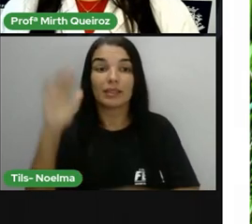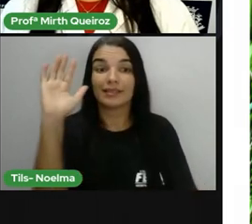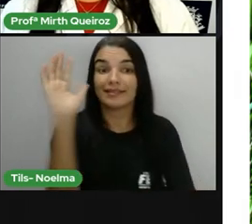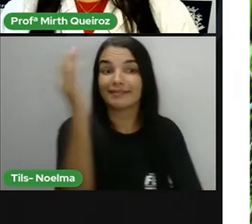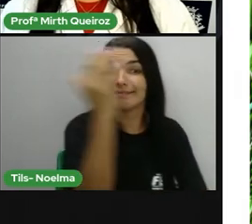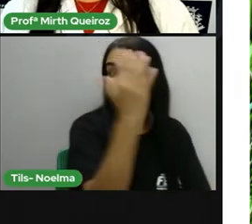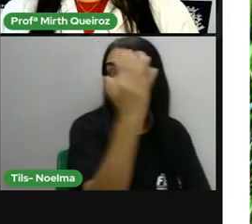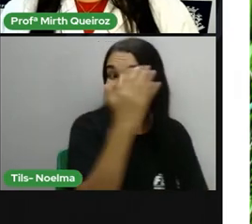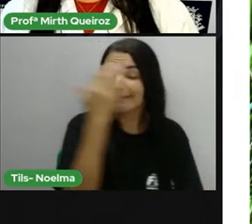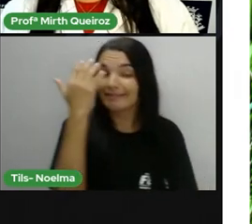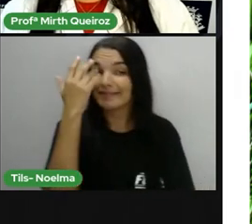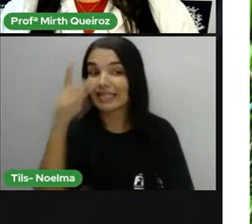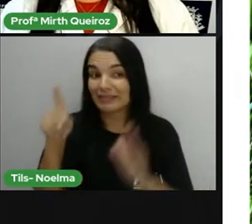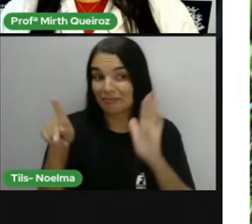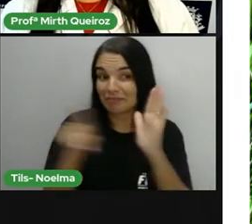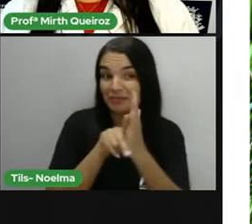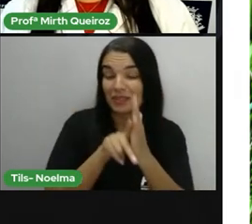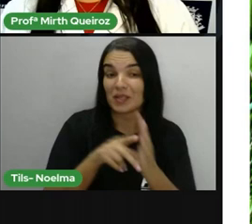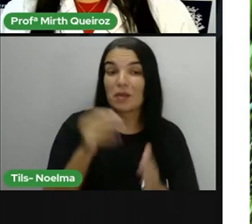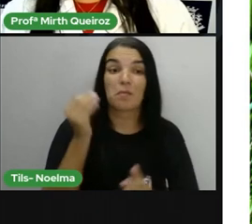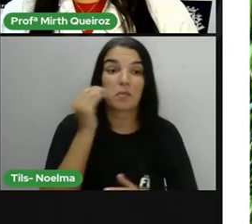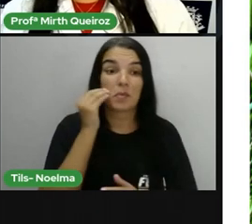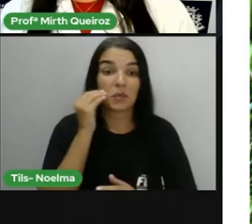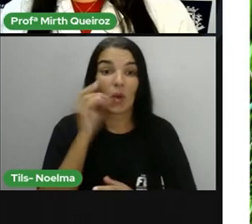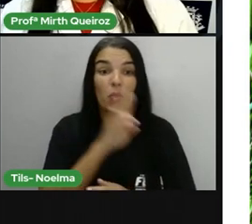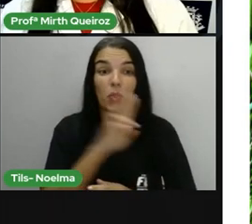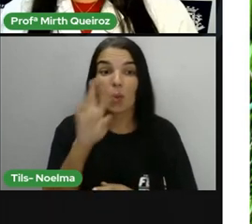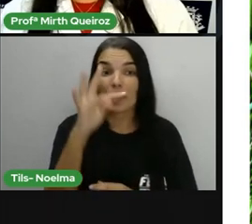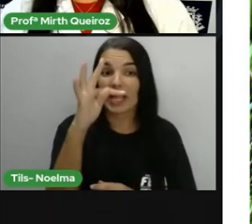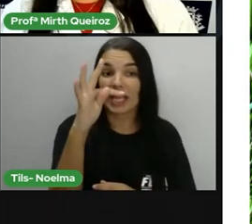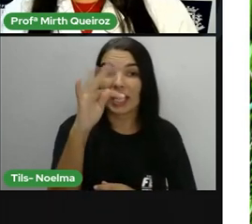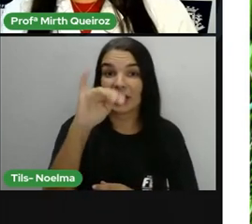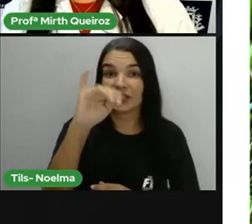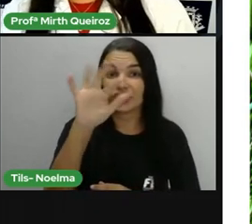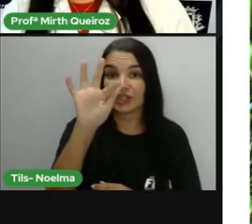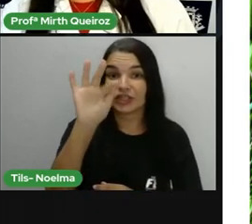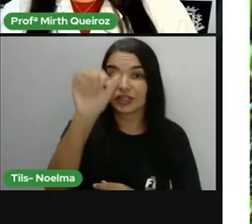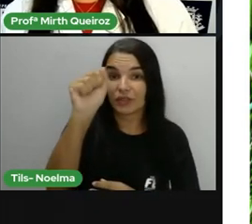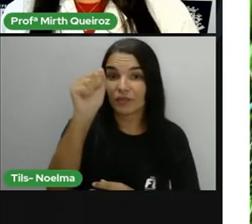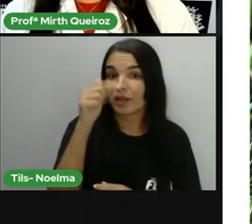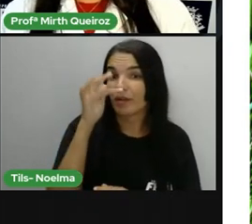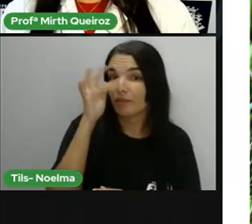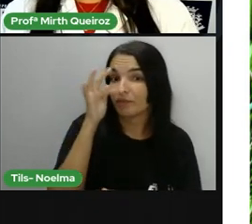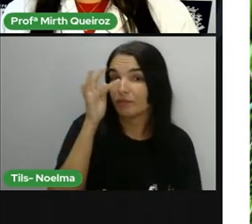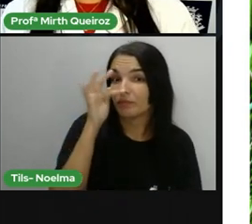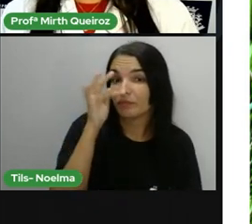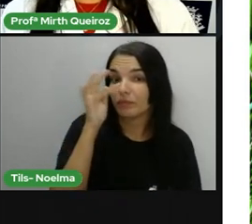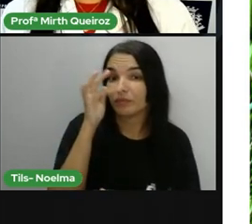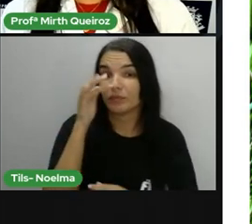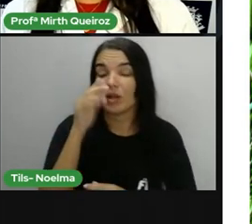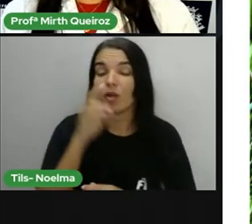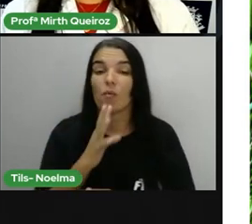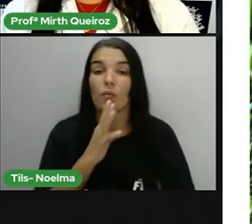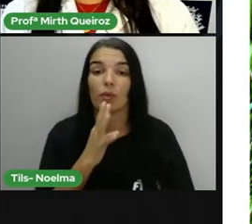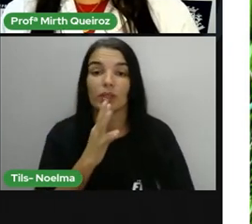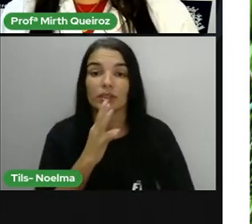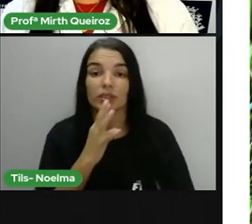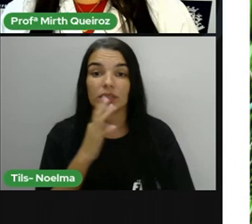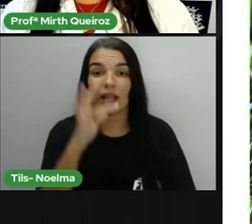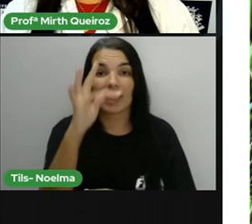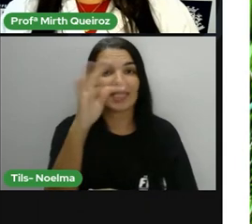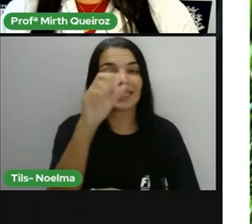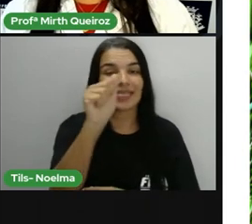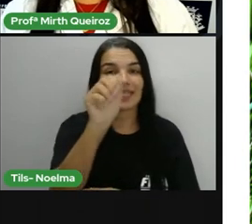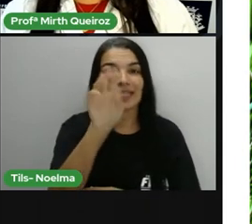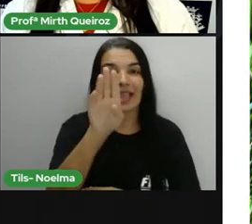original possuir vários exemplares de Typha domigensis, que é conhecida como Távoa. Por